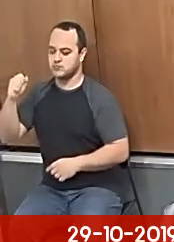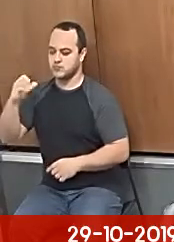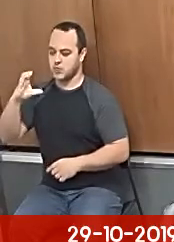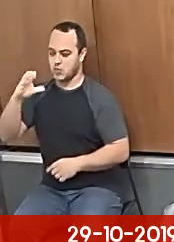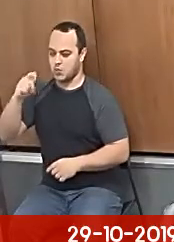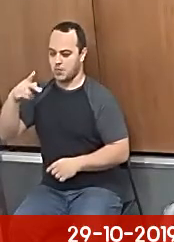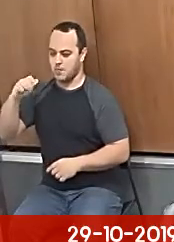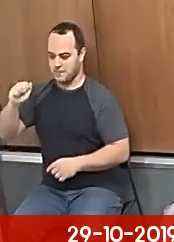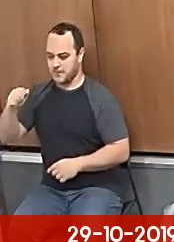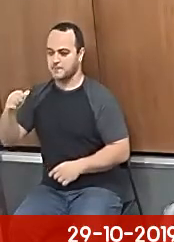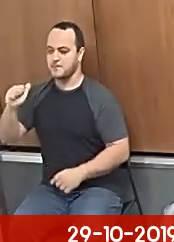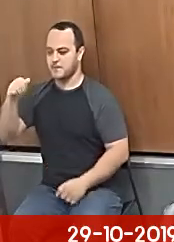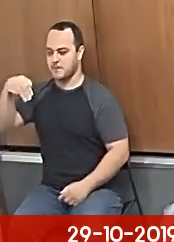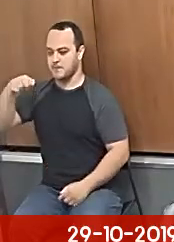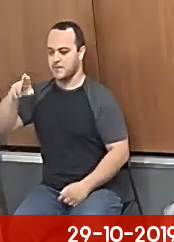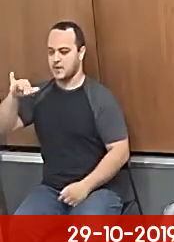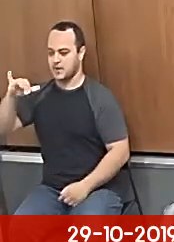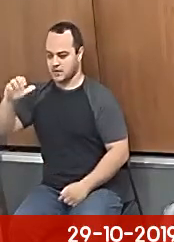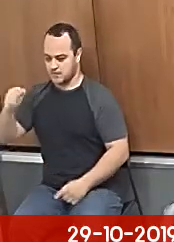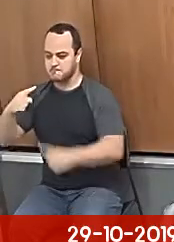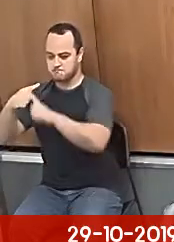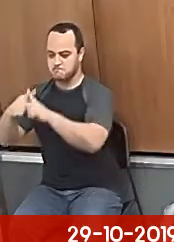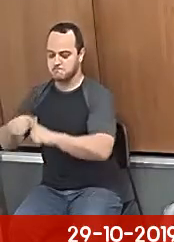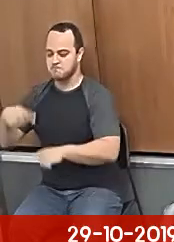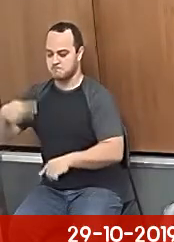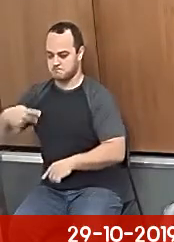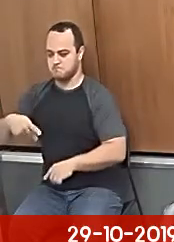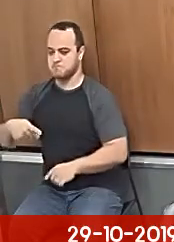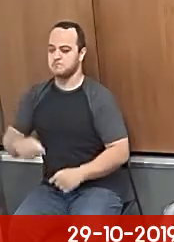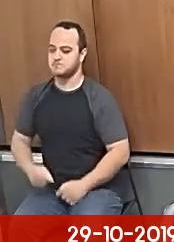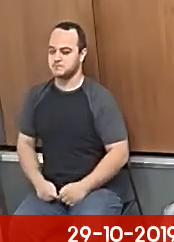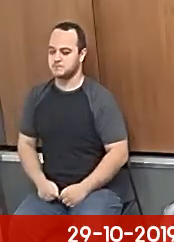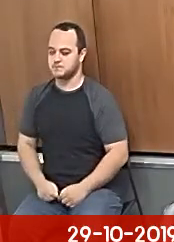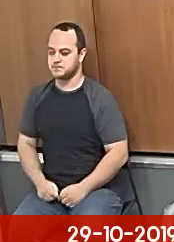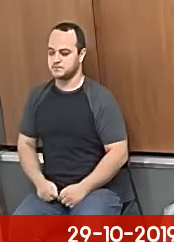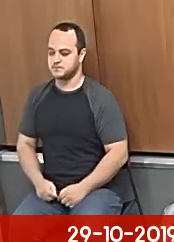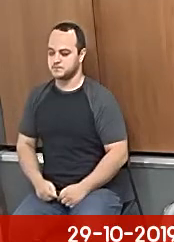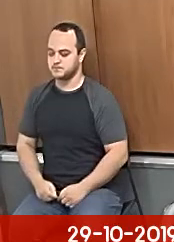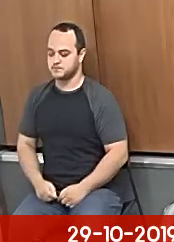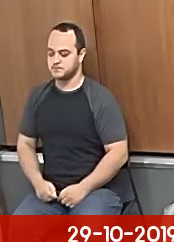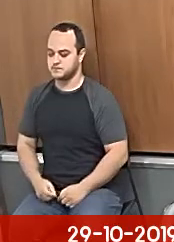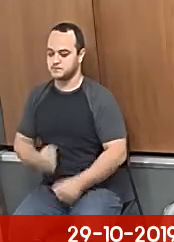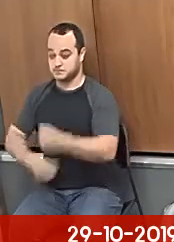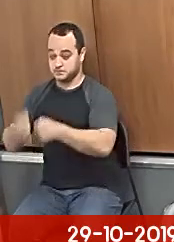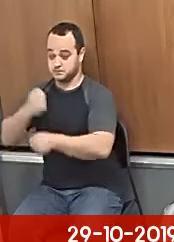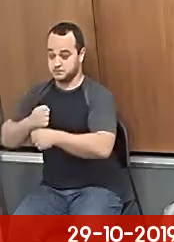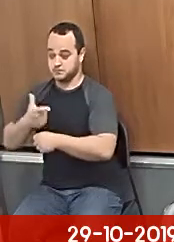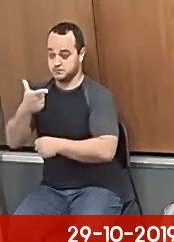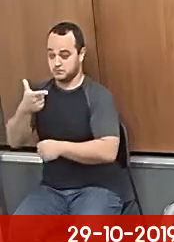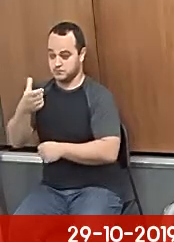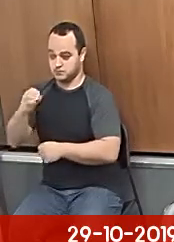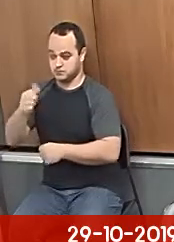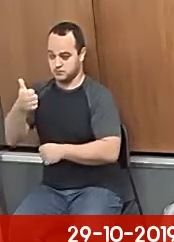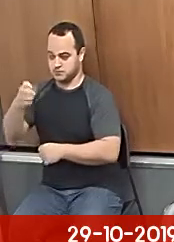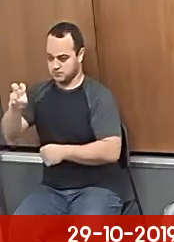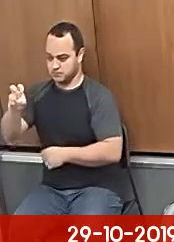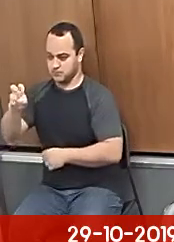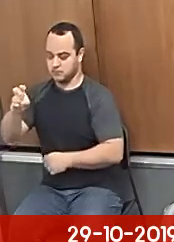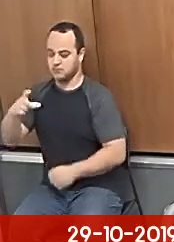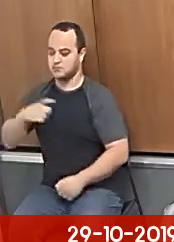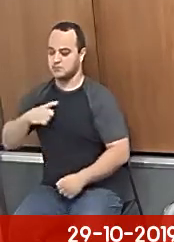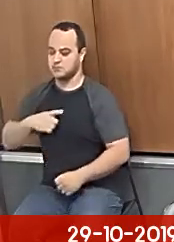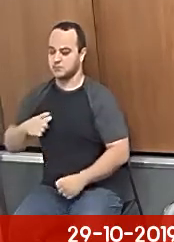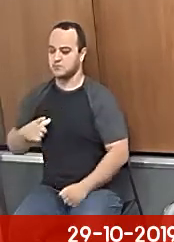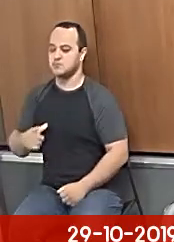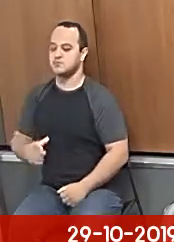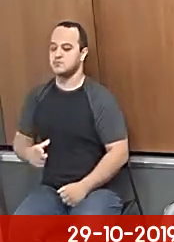É importante colocar esse slide aí, que foi em 2015. Pode passar, Anjo. Você tá, porque vai ter o slide que